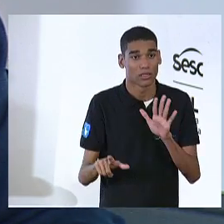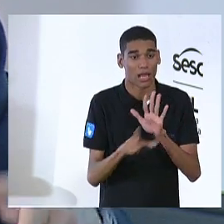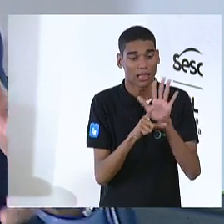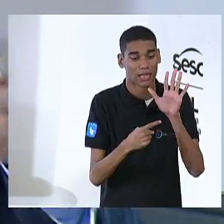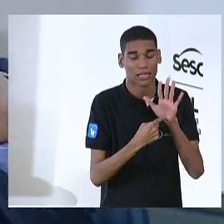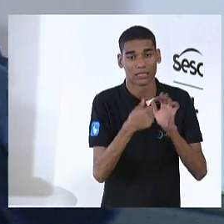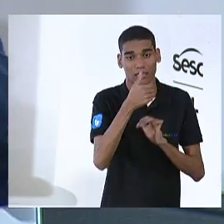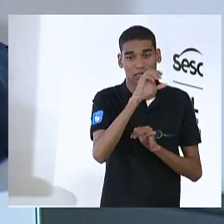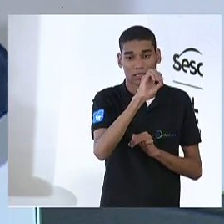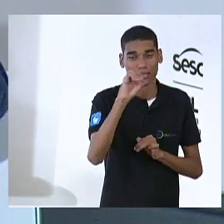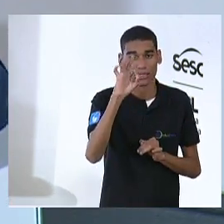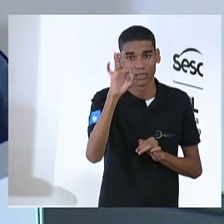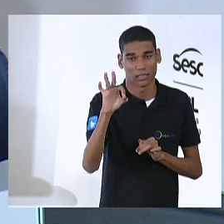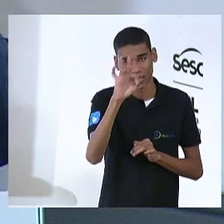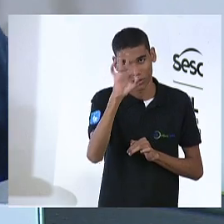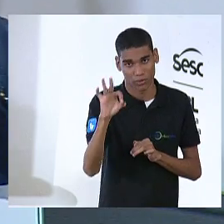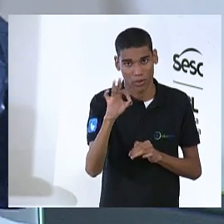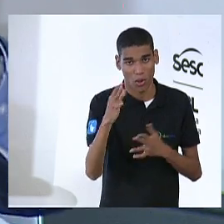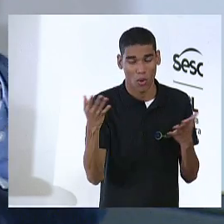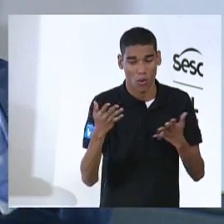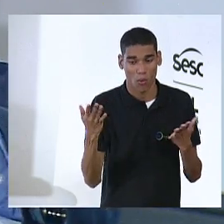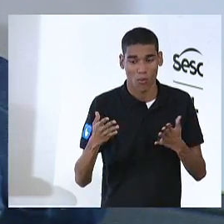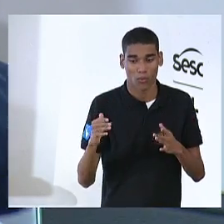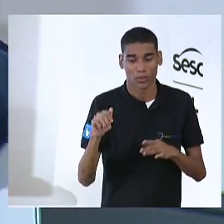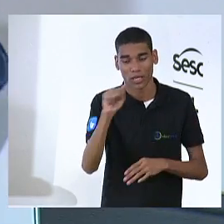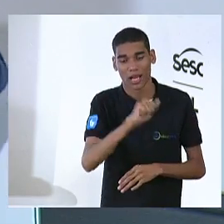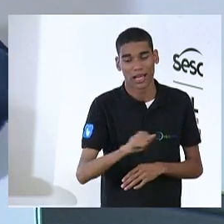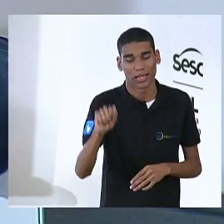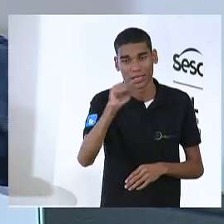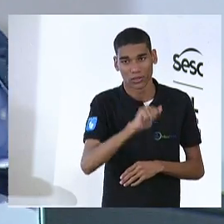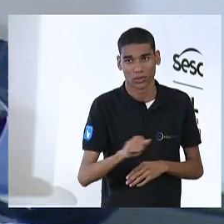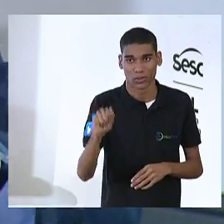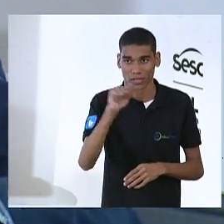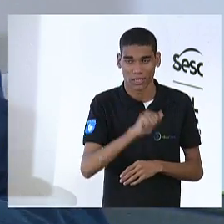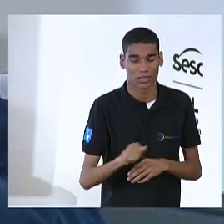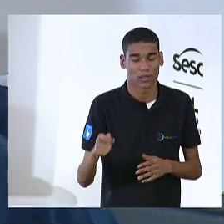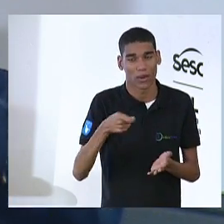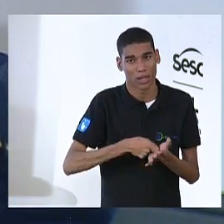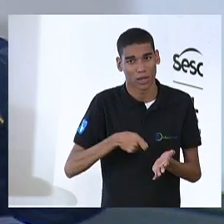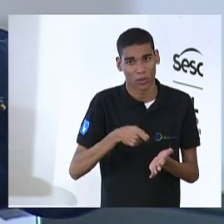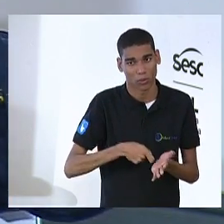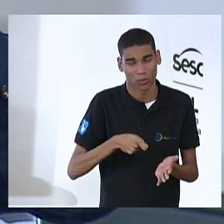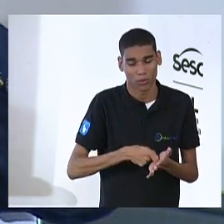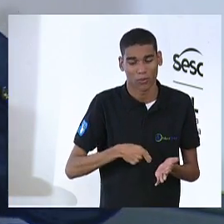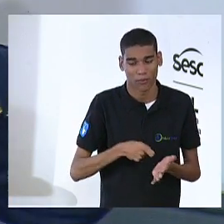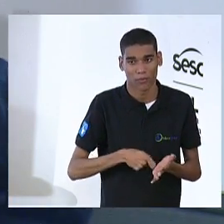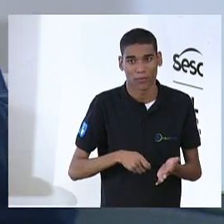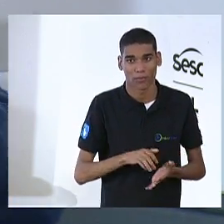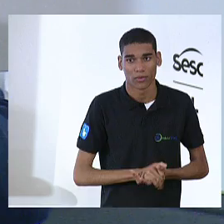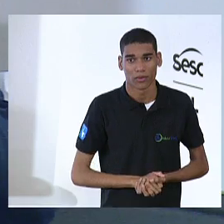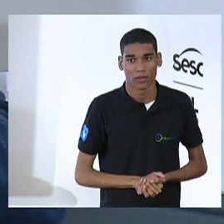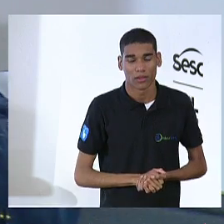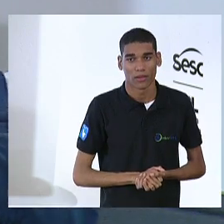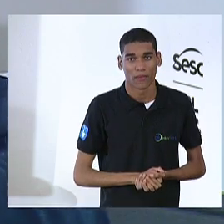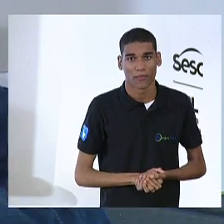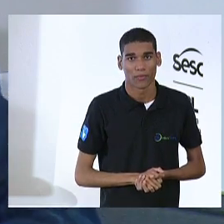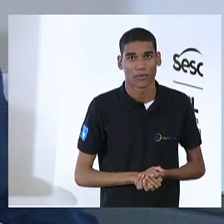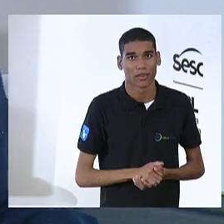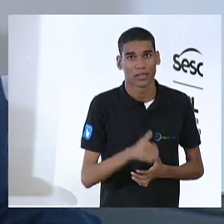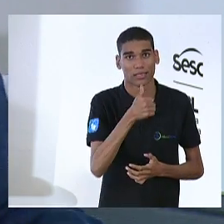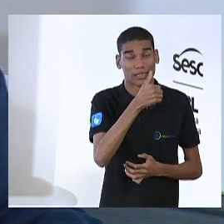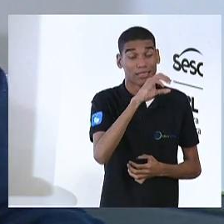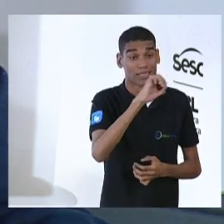A ANEFAC, que é a Associação Nacional dos Executivos de Finanças, não são de esquerda, né? Traz